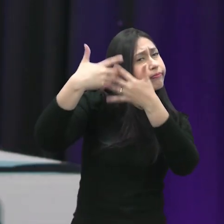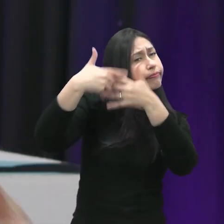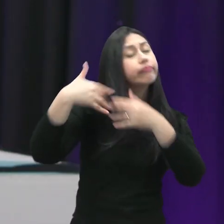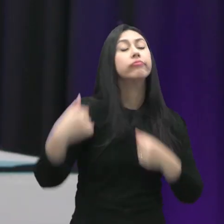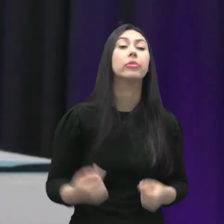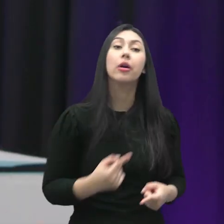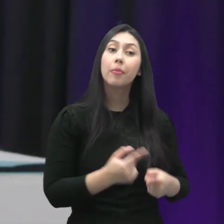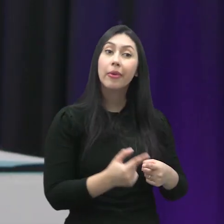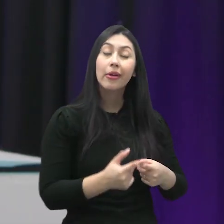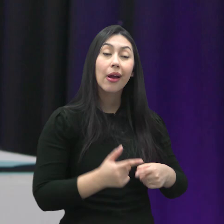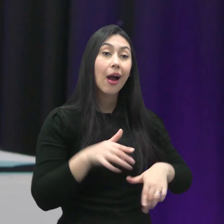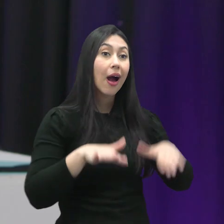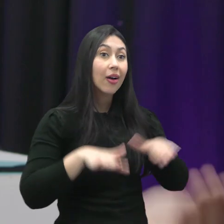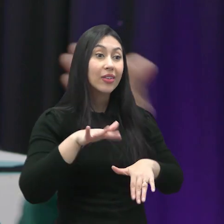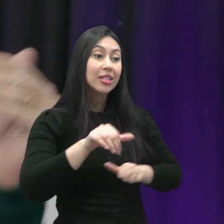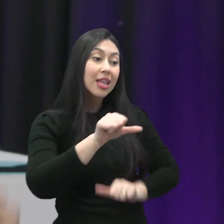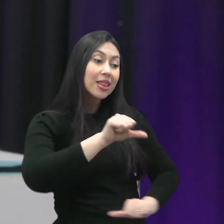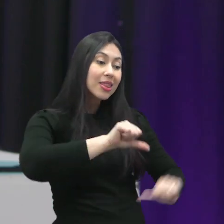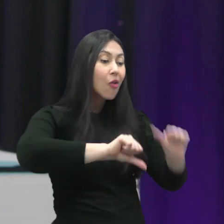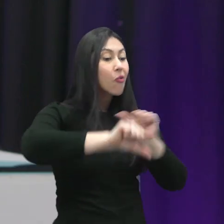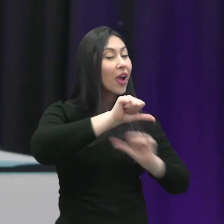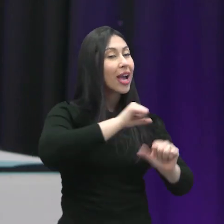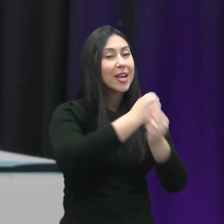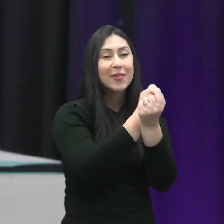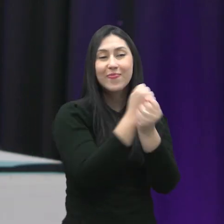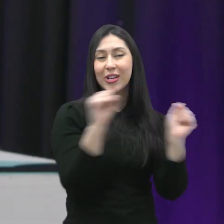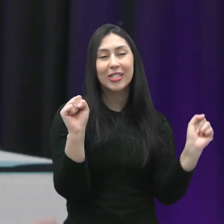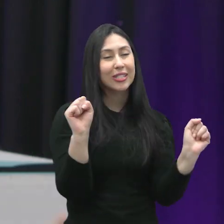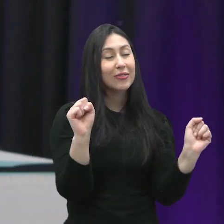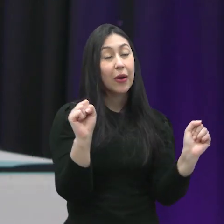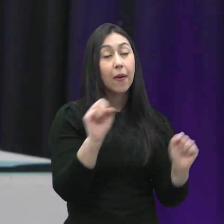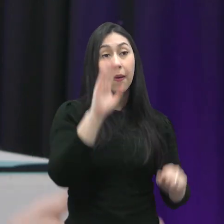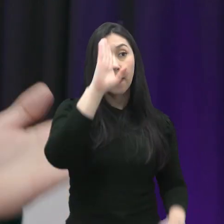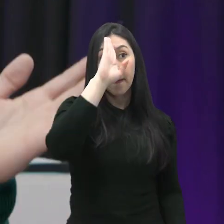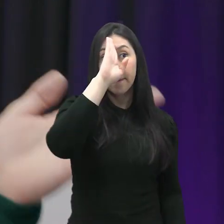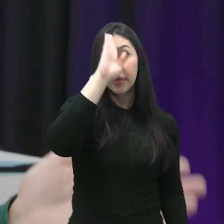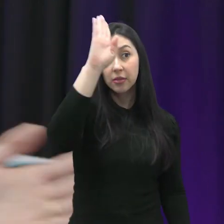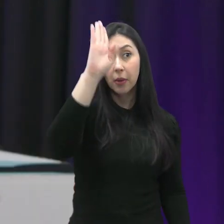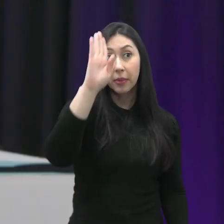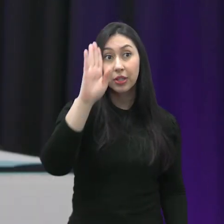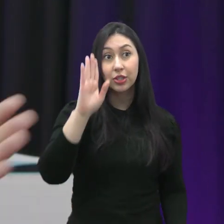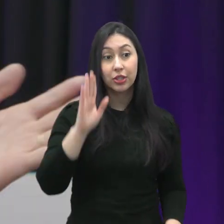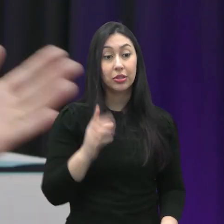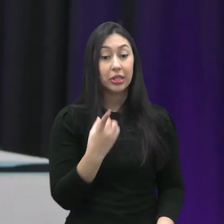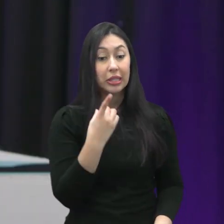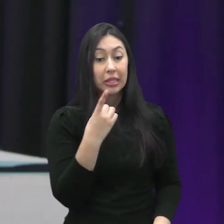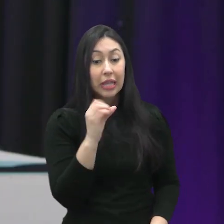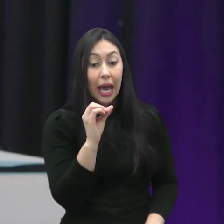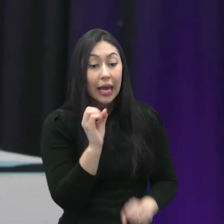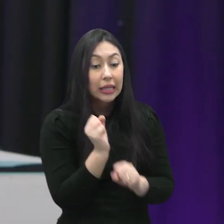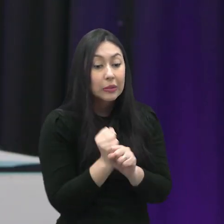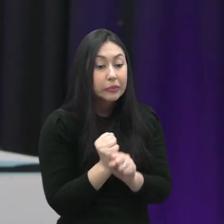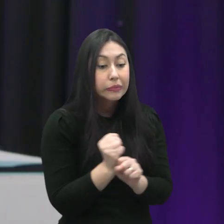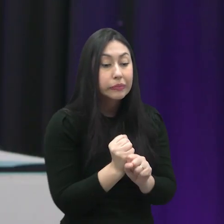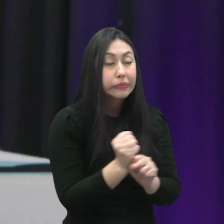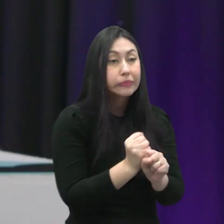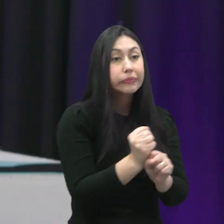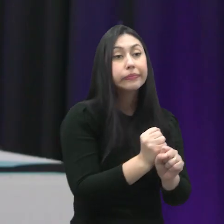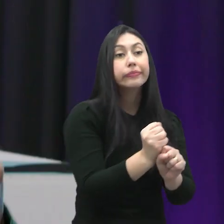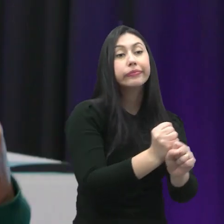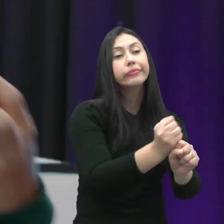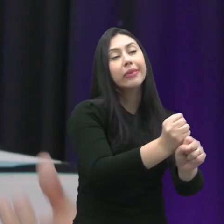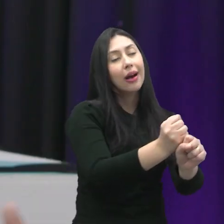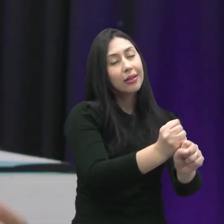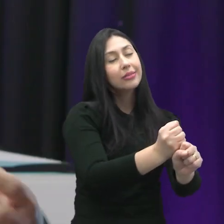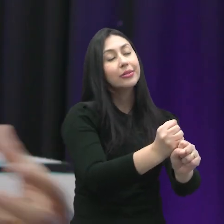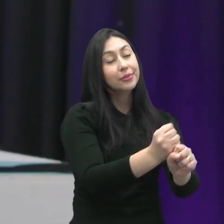Porque em alguns casos a gente pode não conseguir fazer a reversão de vasectomia, principalmente quando esse tempo ultrapassa 10 ou 15 anos, né?